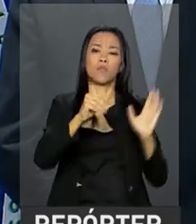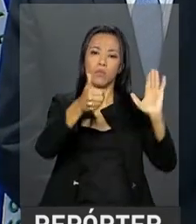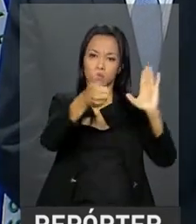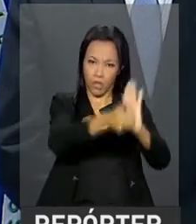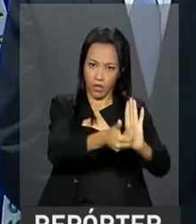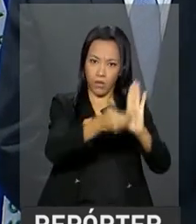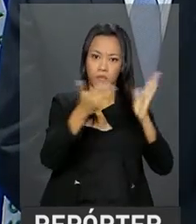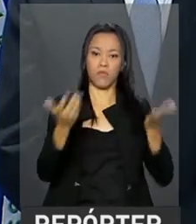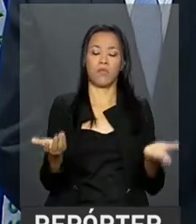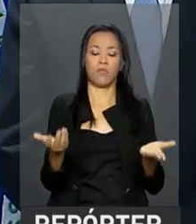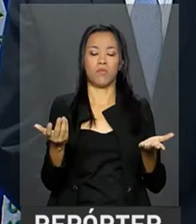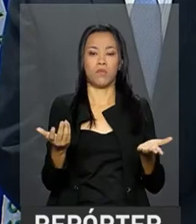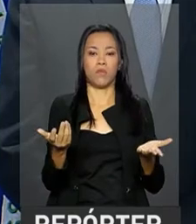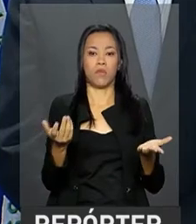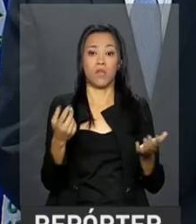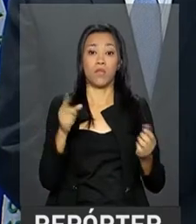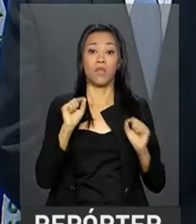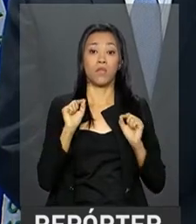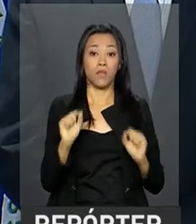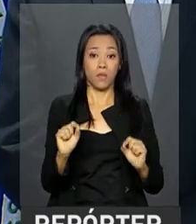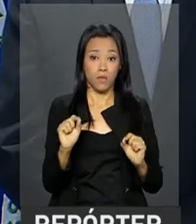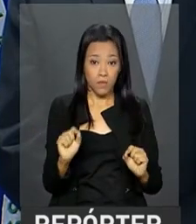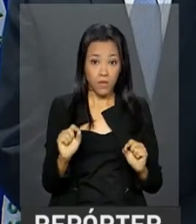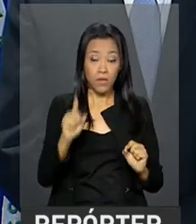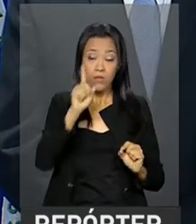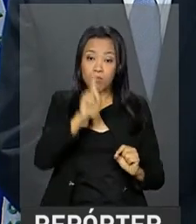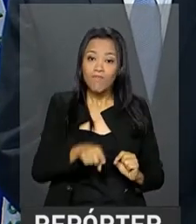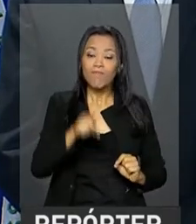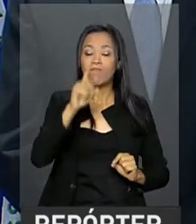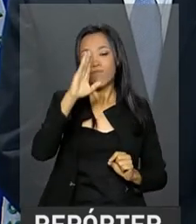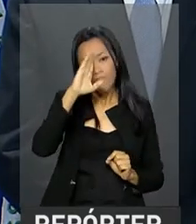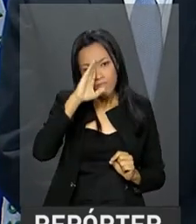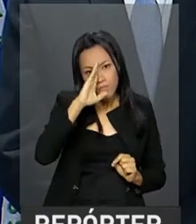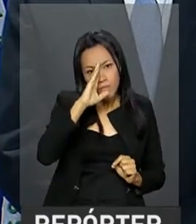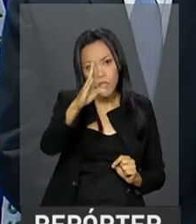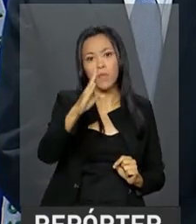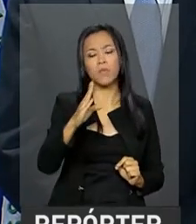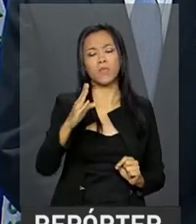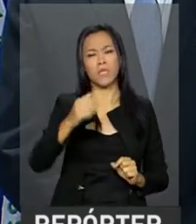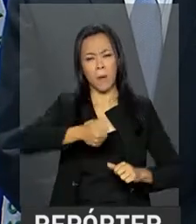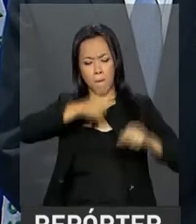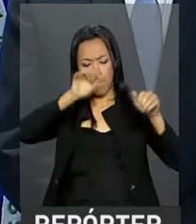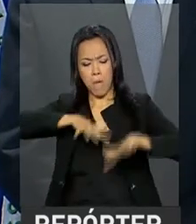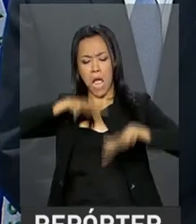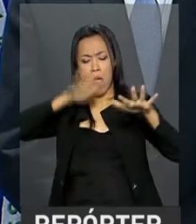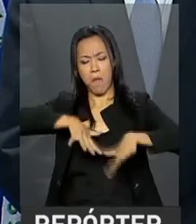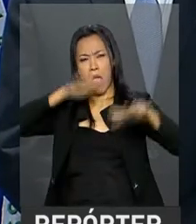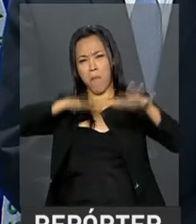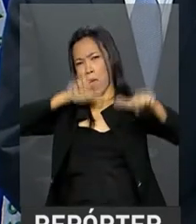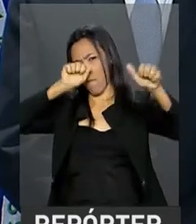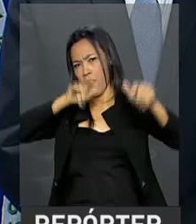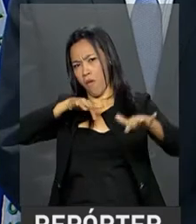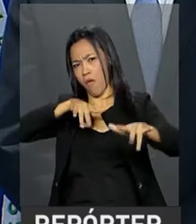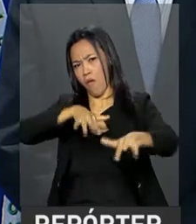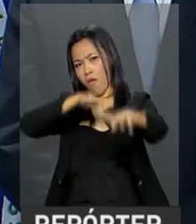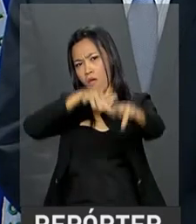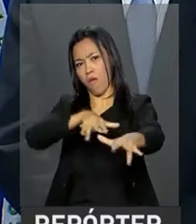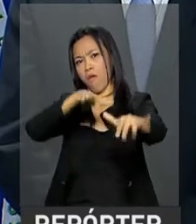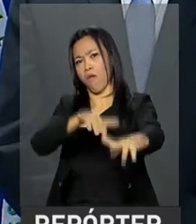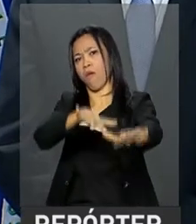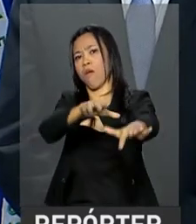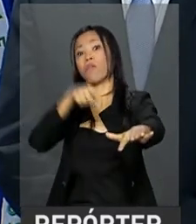mas também levando em conta, fundamentalmente, que uma manifestação que estava prevista